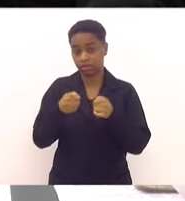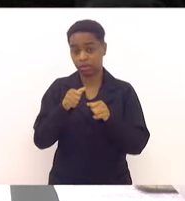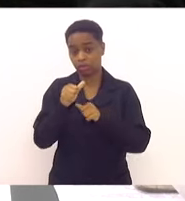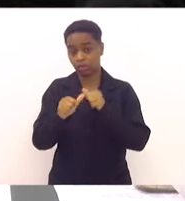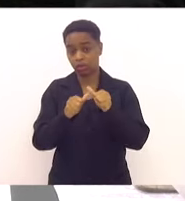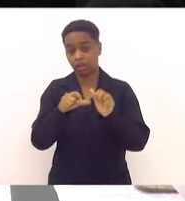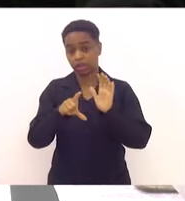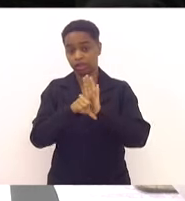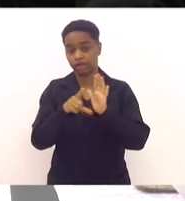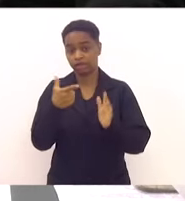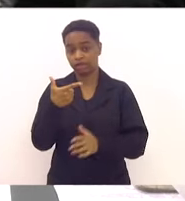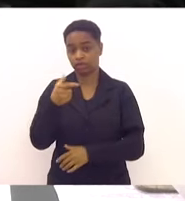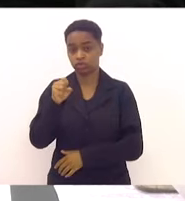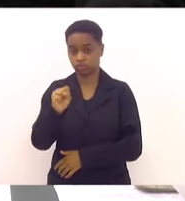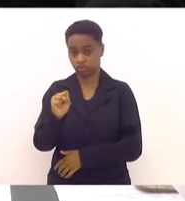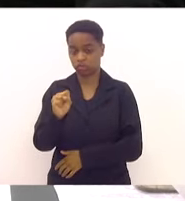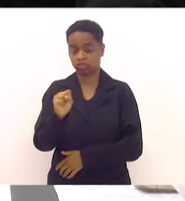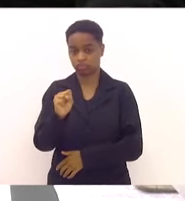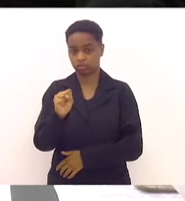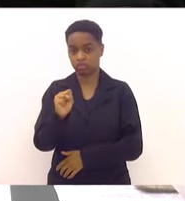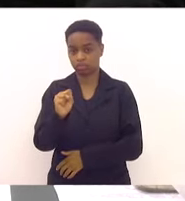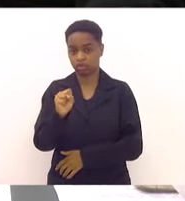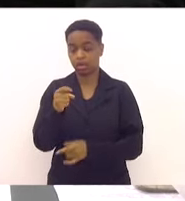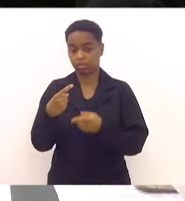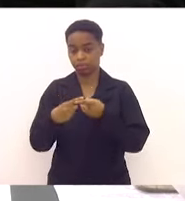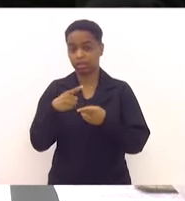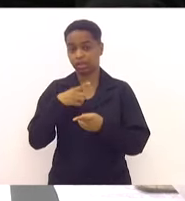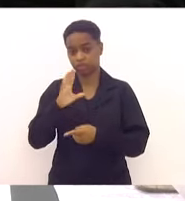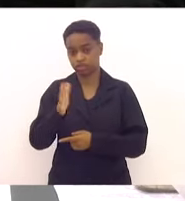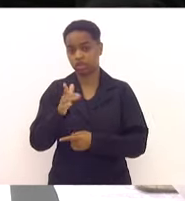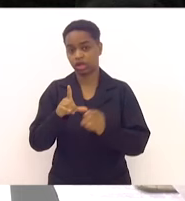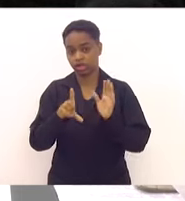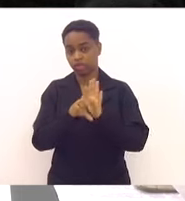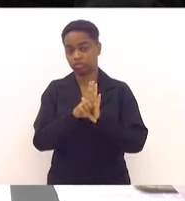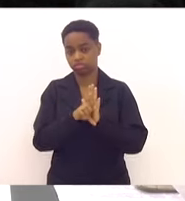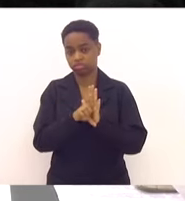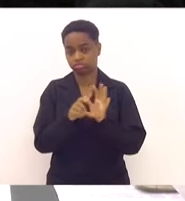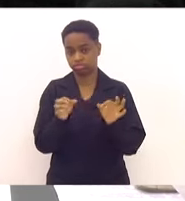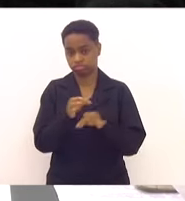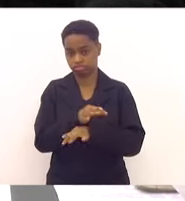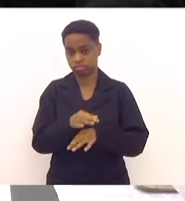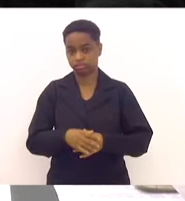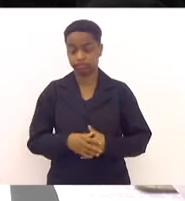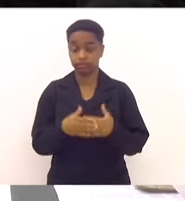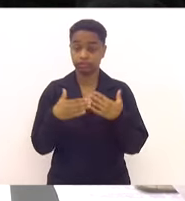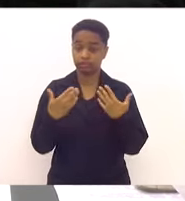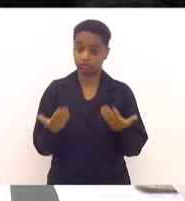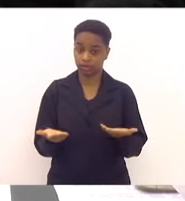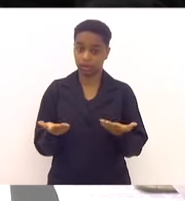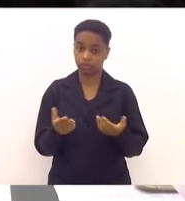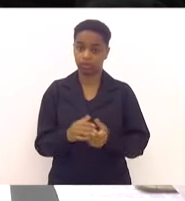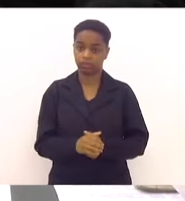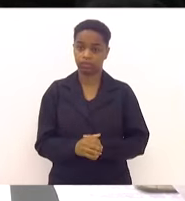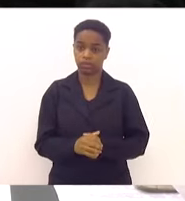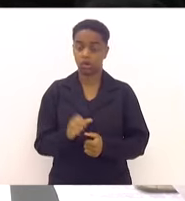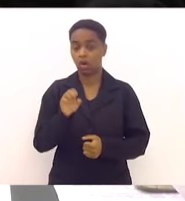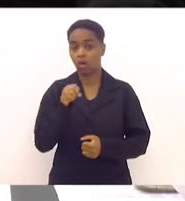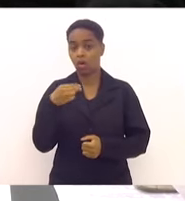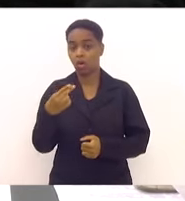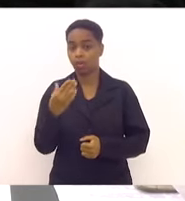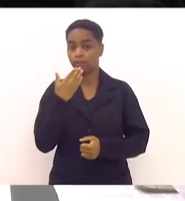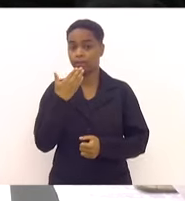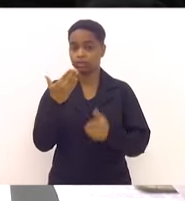Lei 28. Né? Pois já existe lei sobre a matéria. Né? Então, ou a gente vai